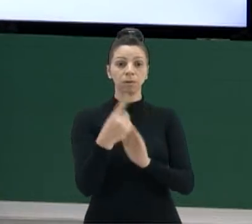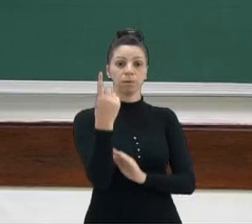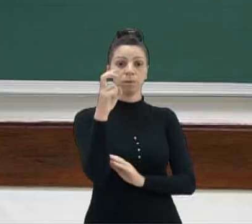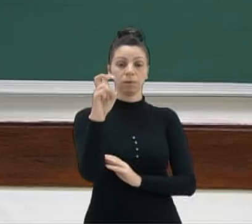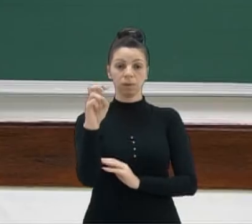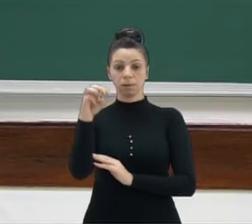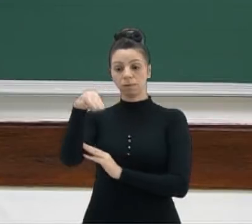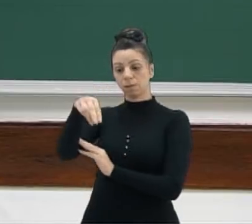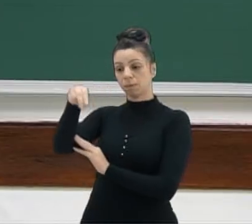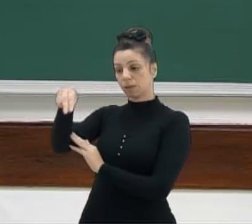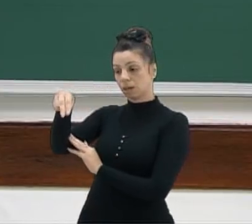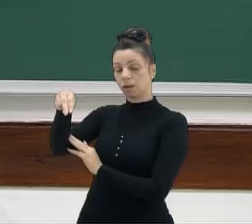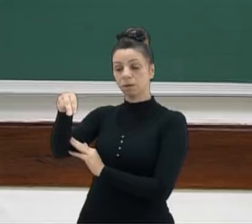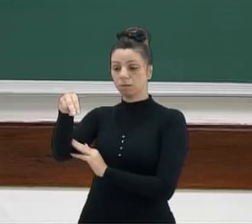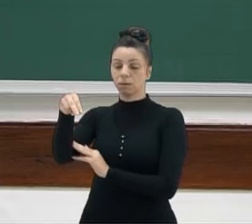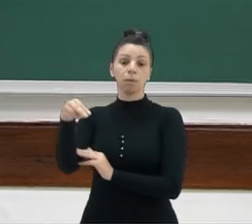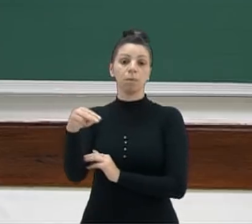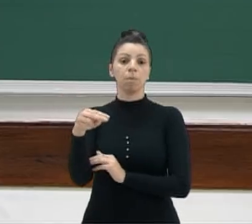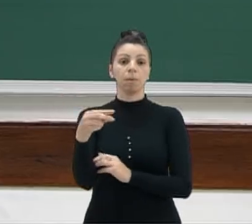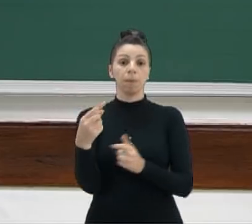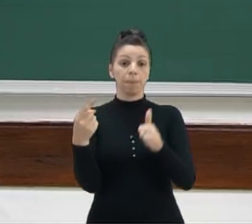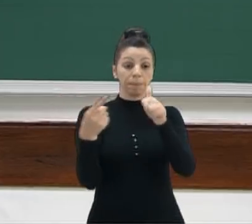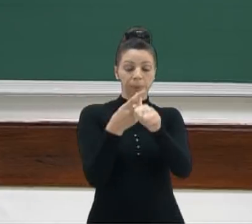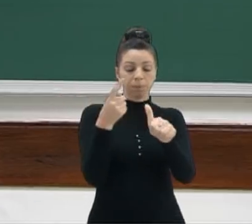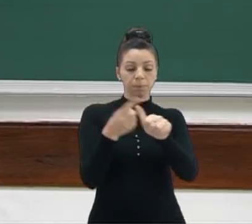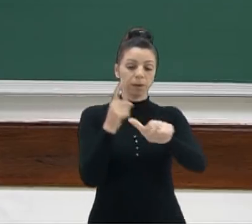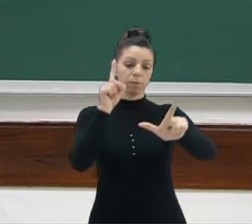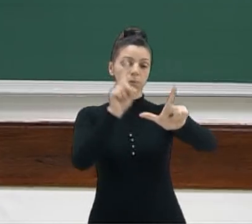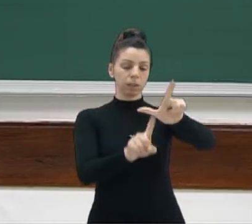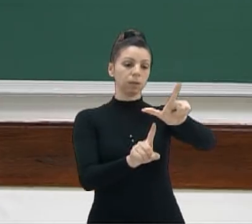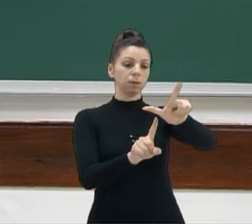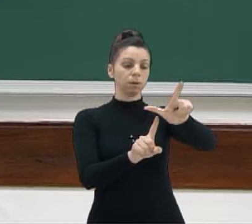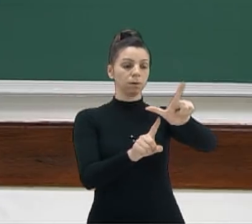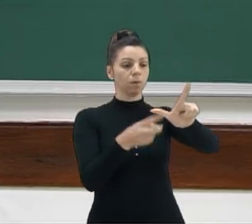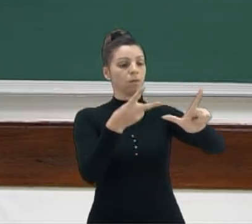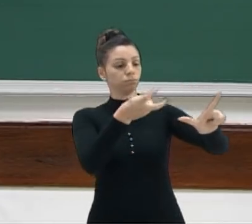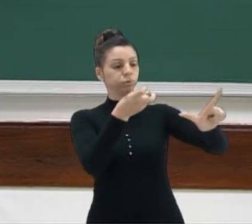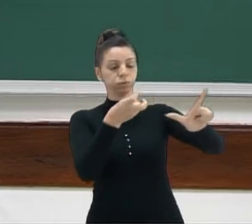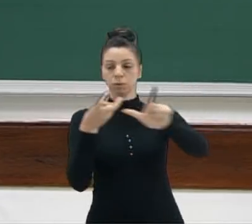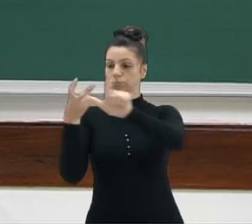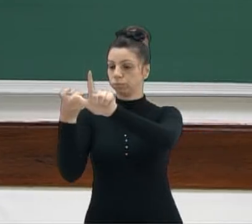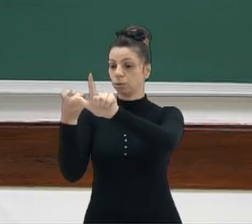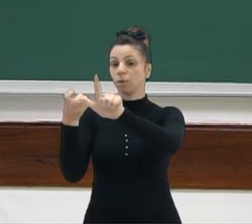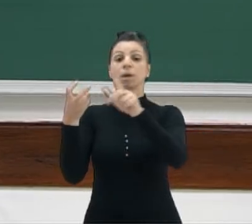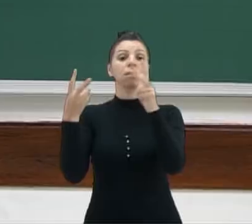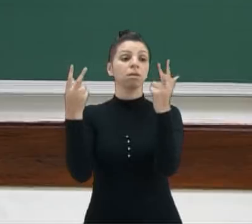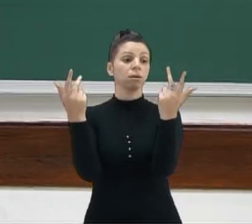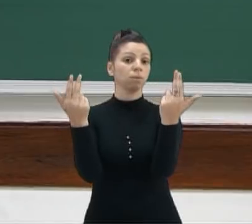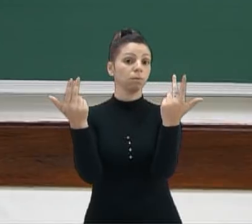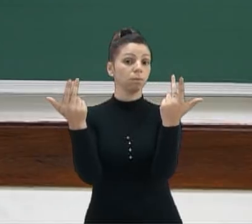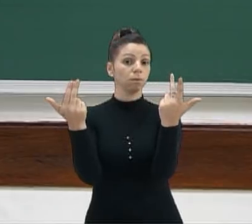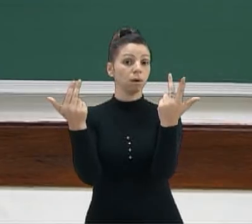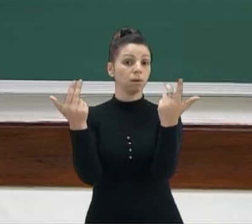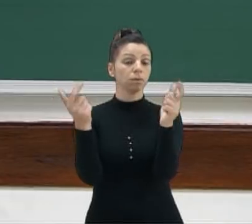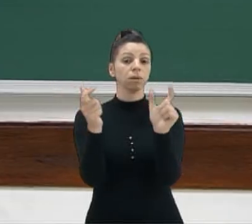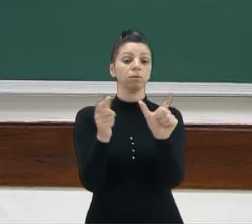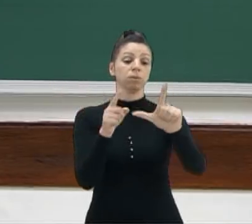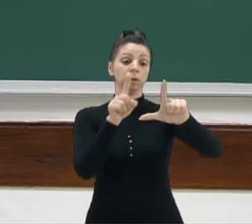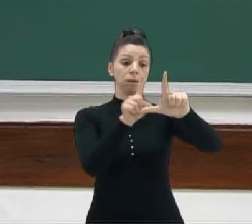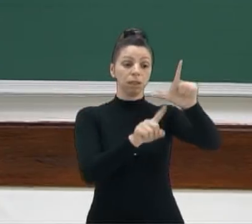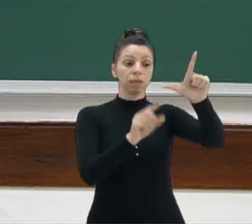vou olhar se as letras são iguais. Se as letras forem iguais, eu posso trabalhar. Repete primeiro as letras e